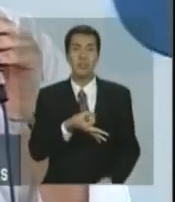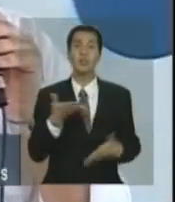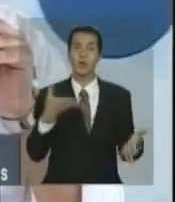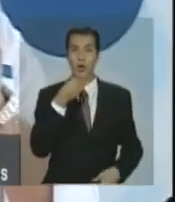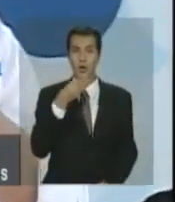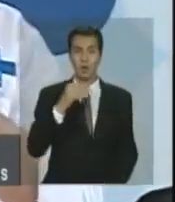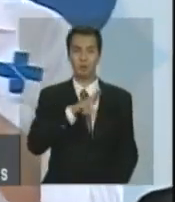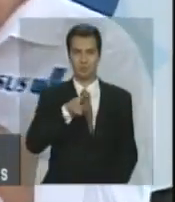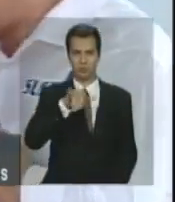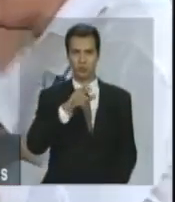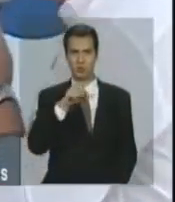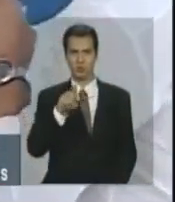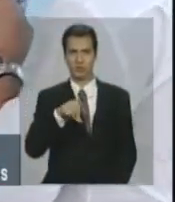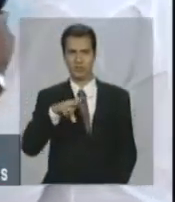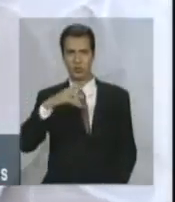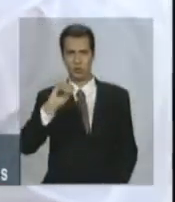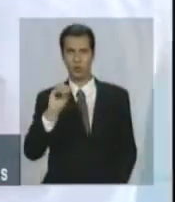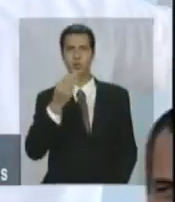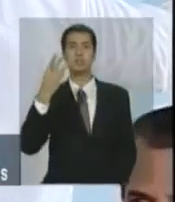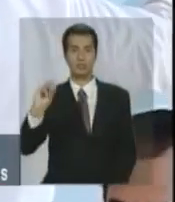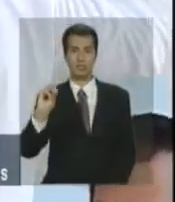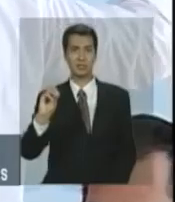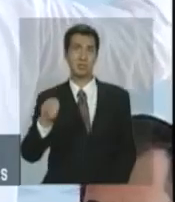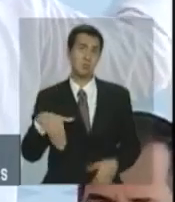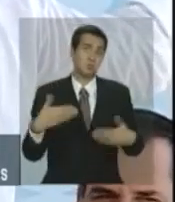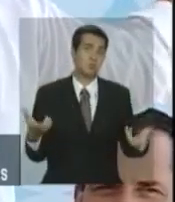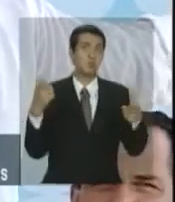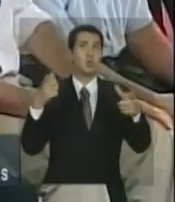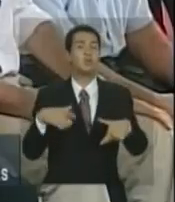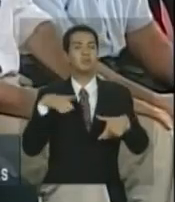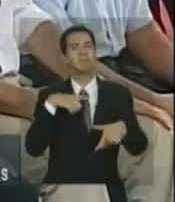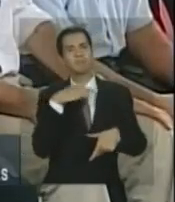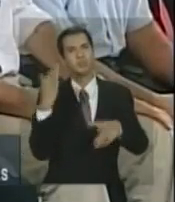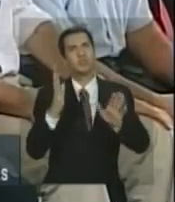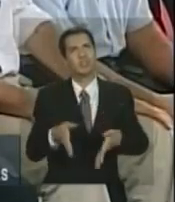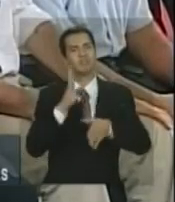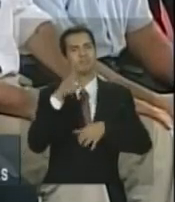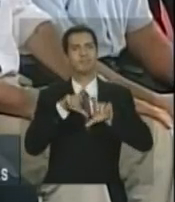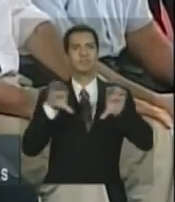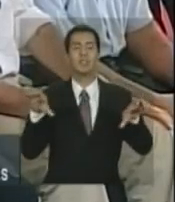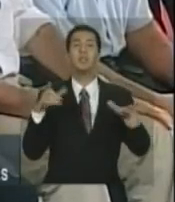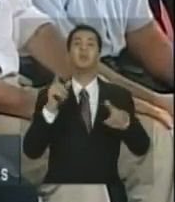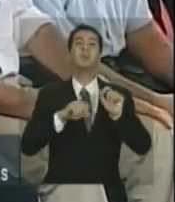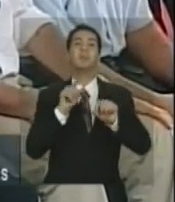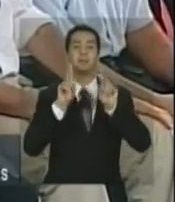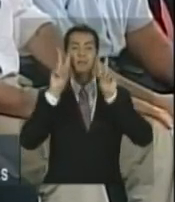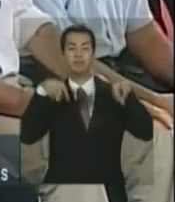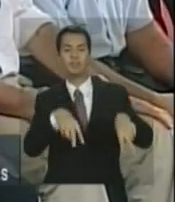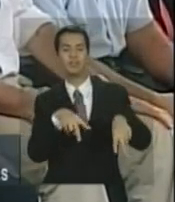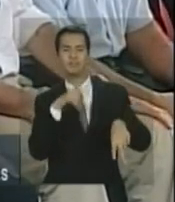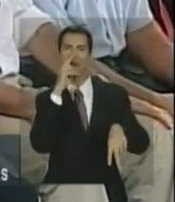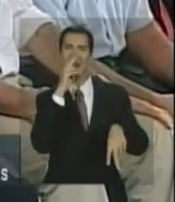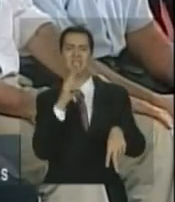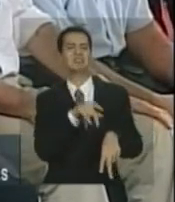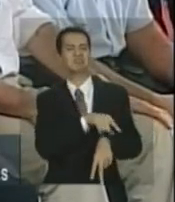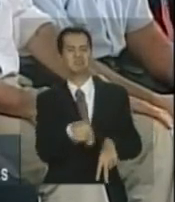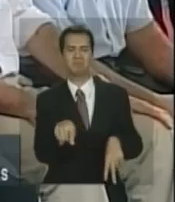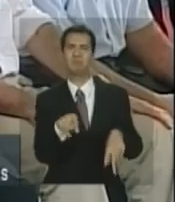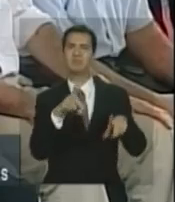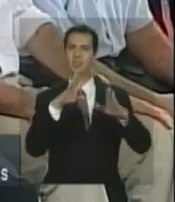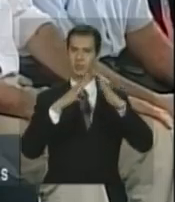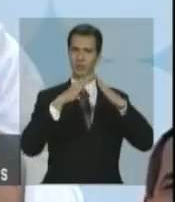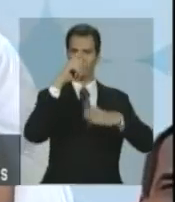deve estar feliz e falando, viu, Eduardo Paes? Essa clínica de família é um luxo. É um luxo. Por